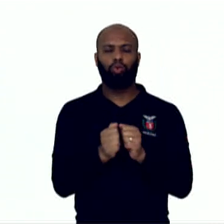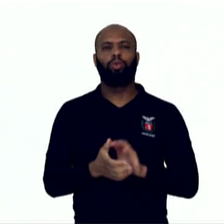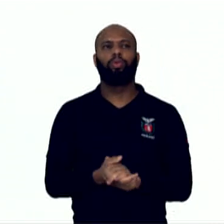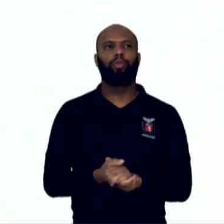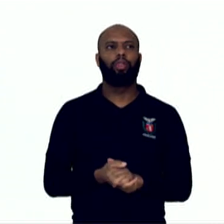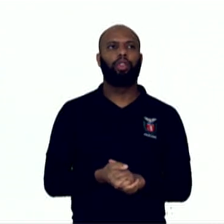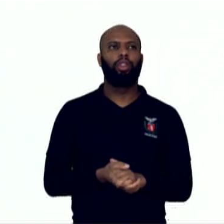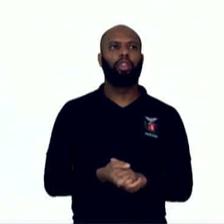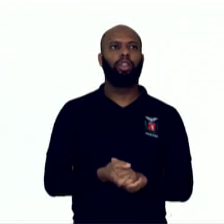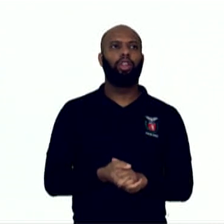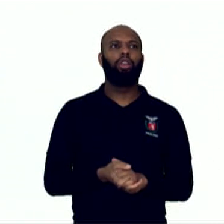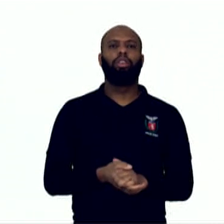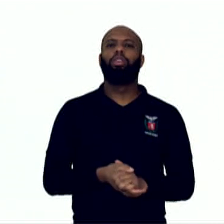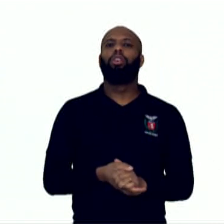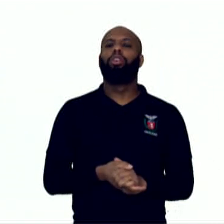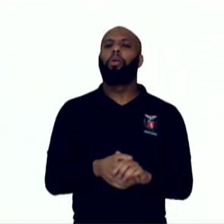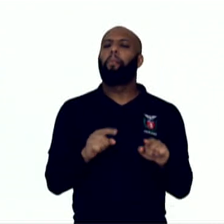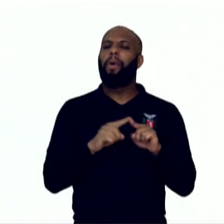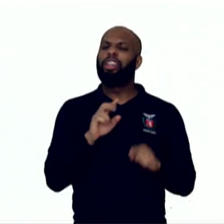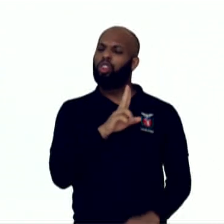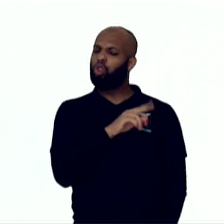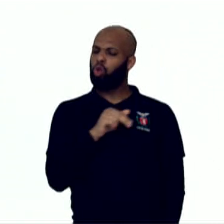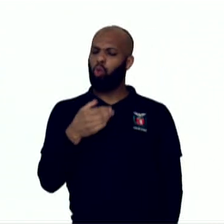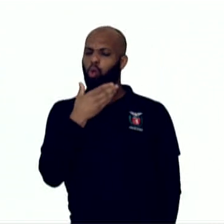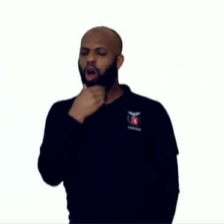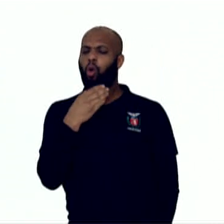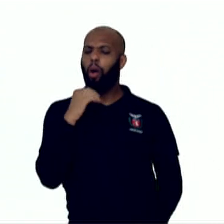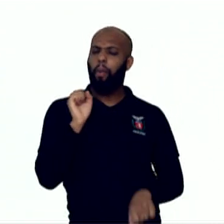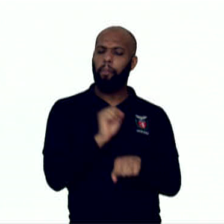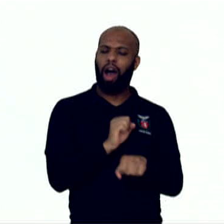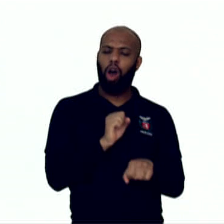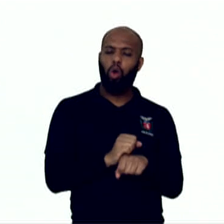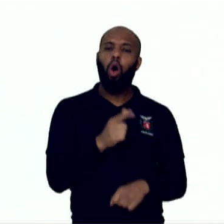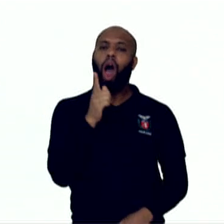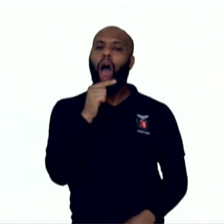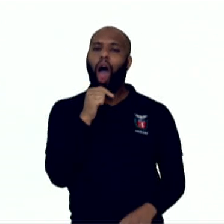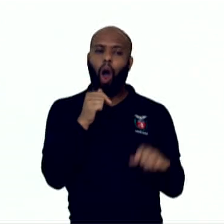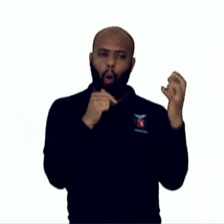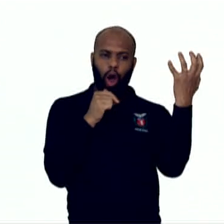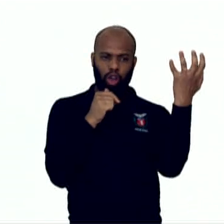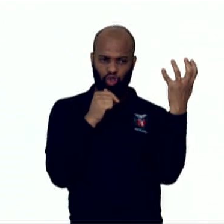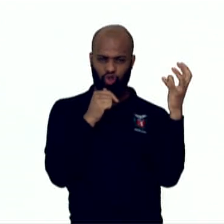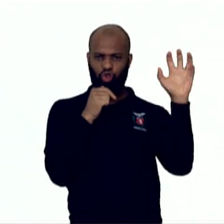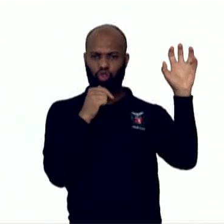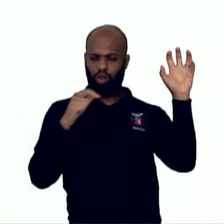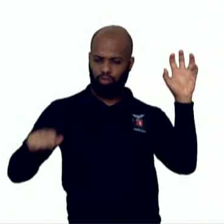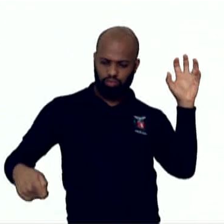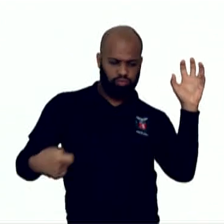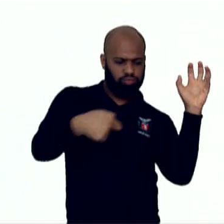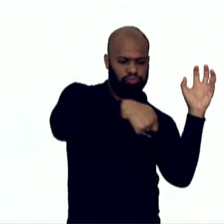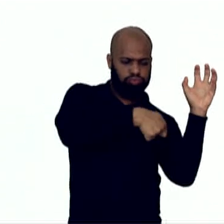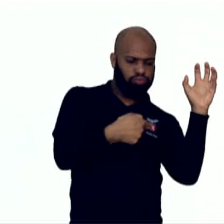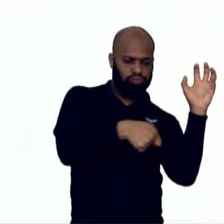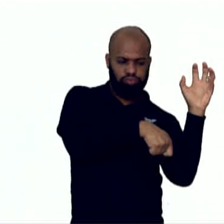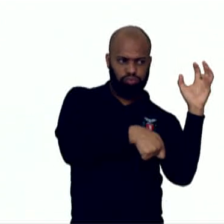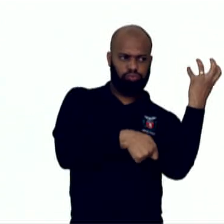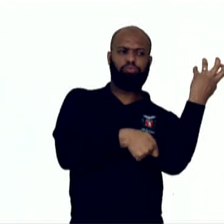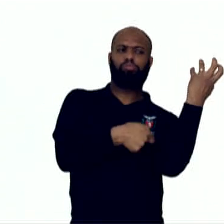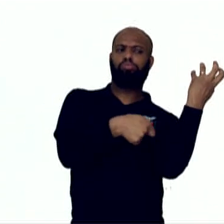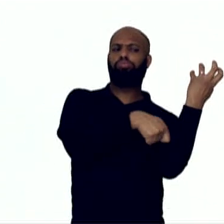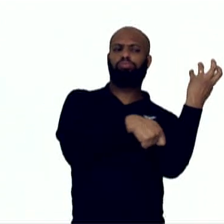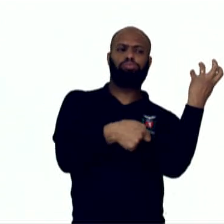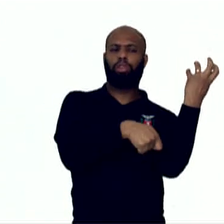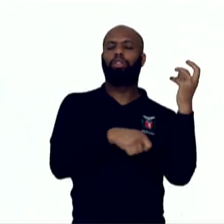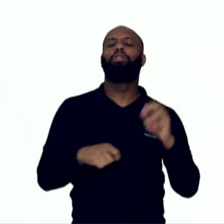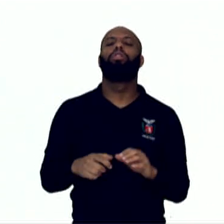lá. Nunca, entretanto, o jardineiro deixou de regar o pé de girassol e renovar-lhe a terra na devida ocasião.